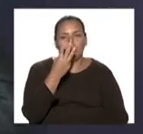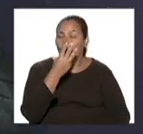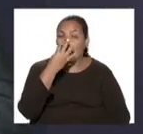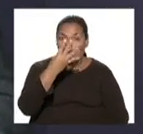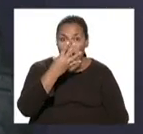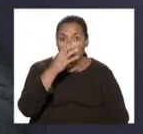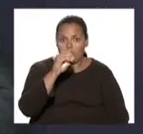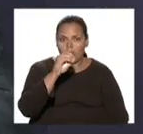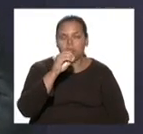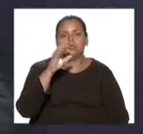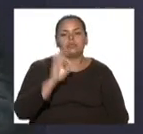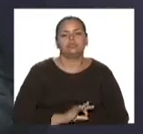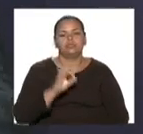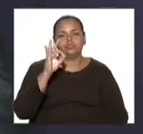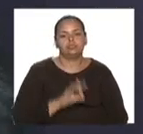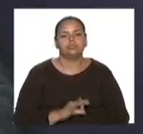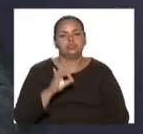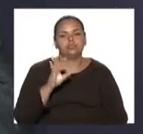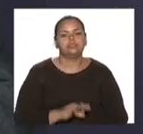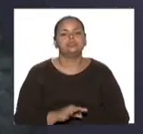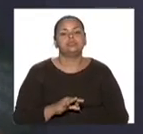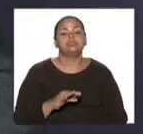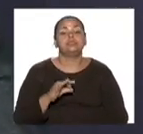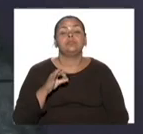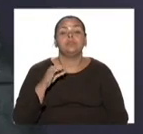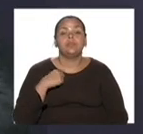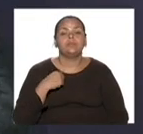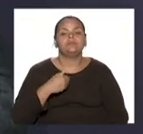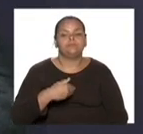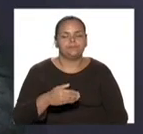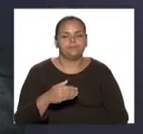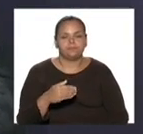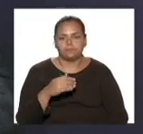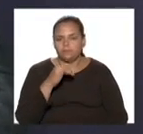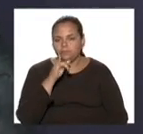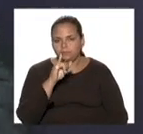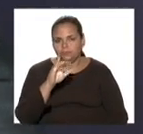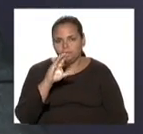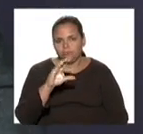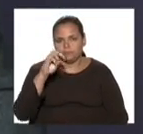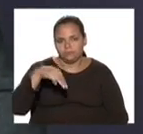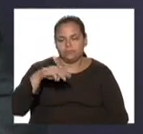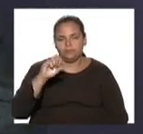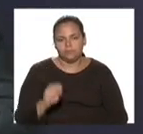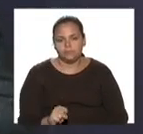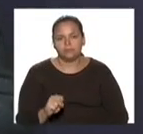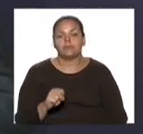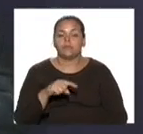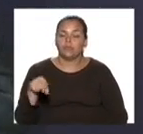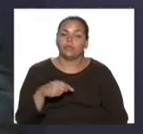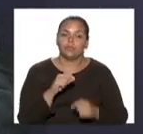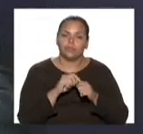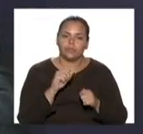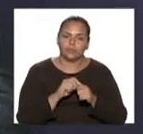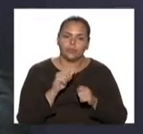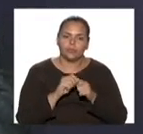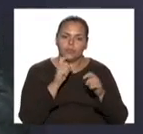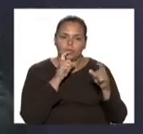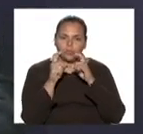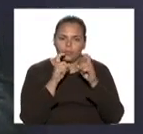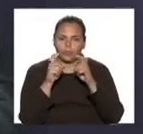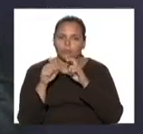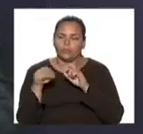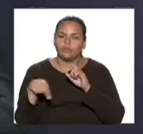recursos dessa isenção, desse patrocínio, através da isenção do ICMS. Fizemos